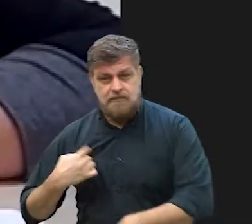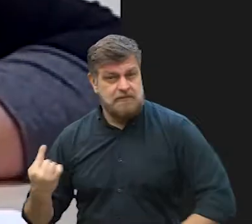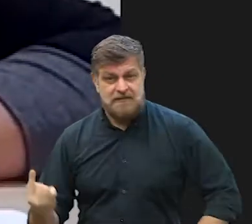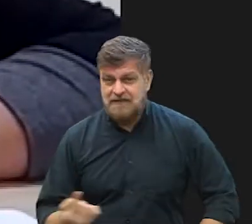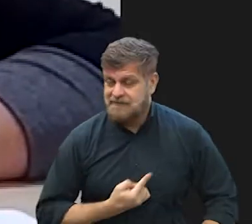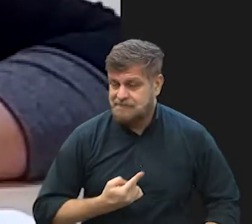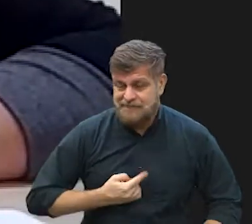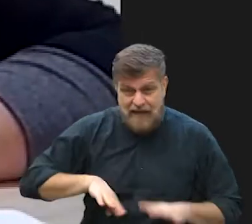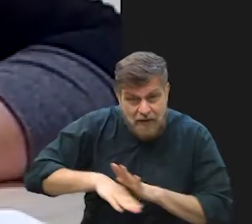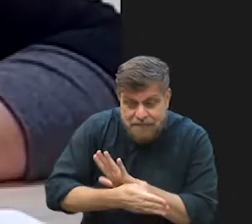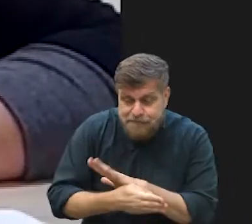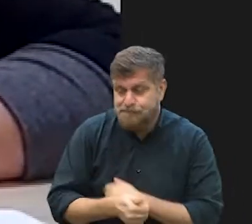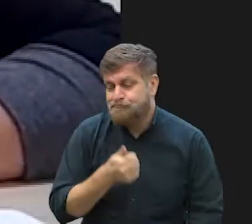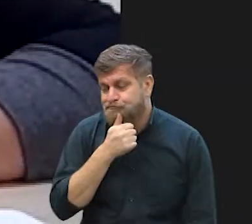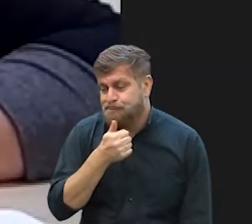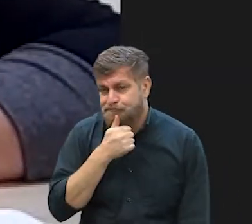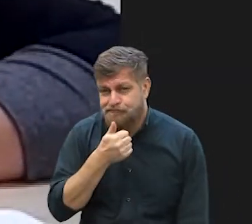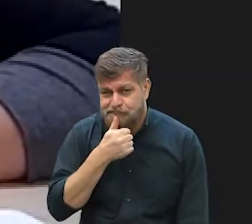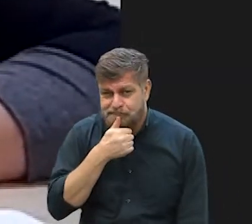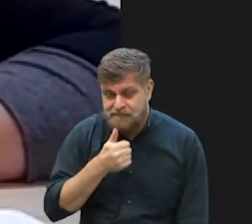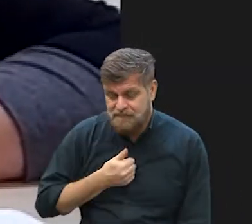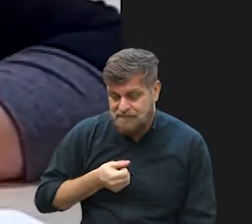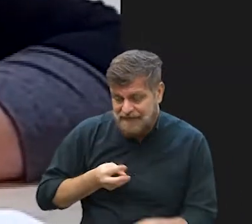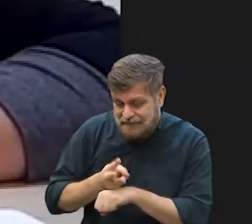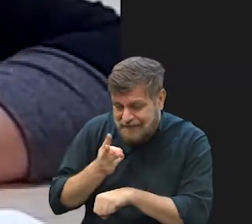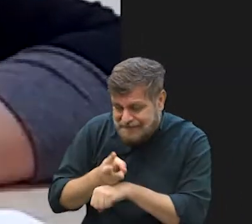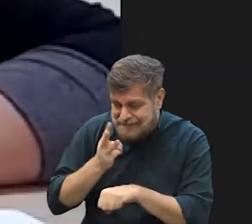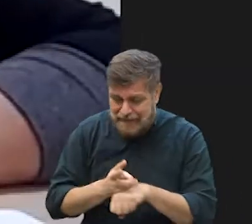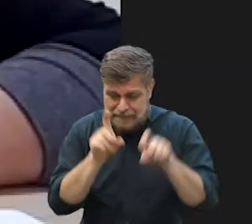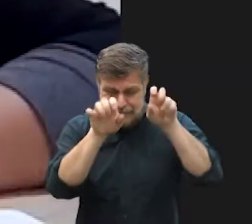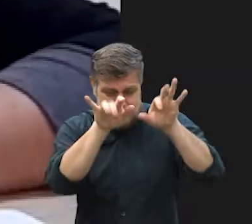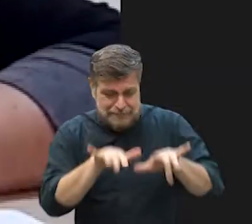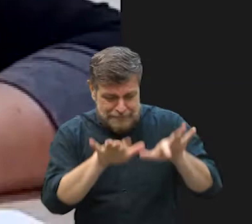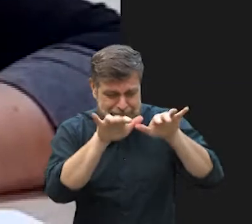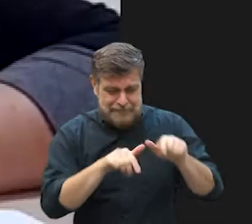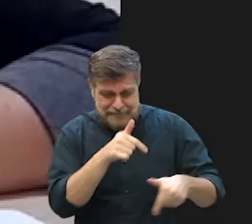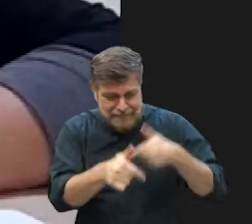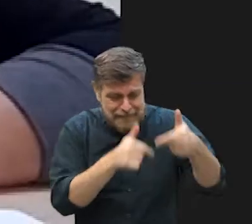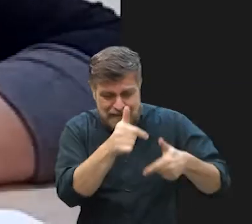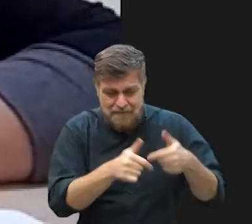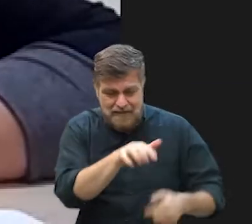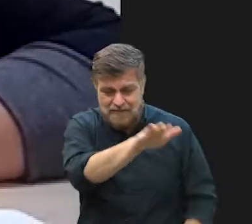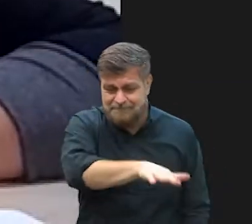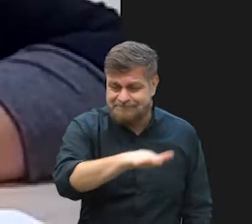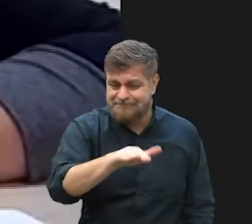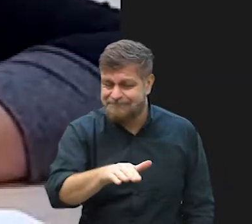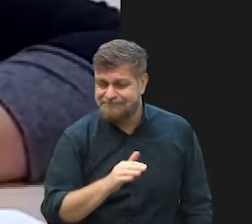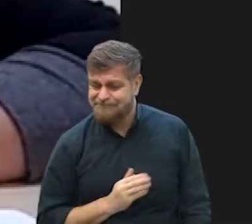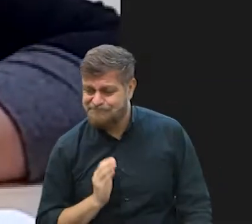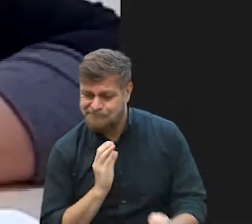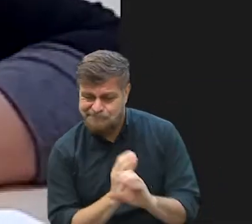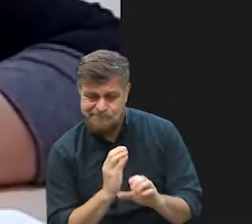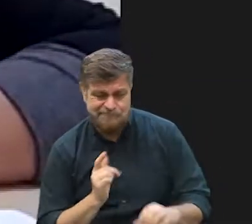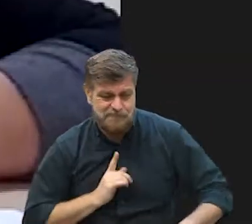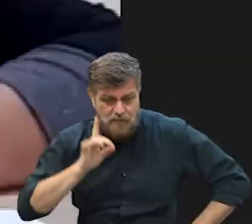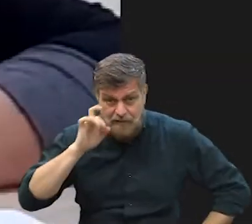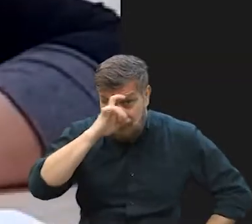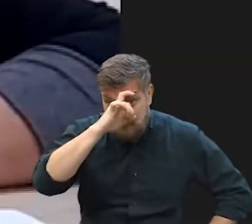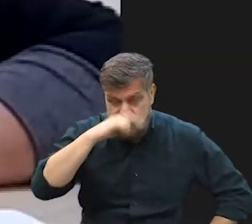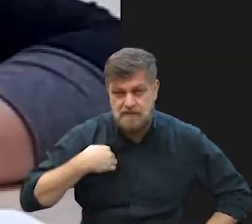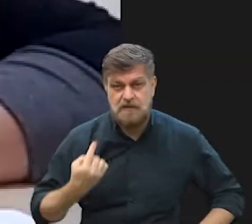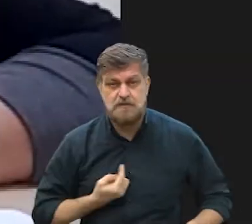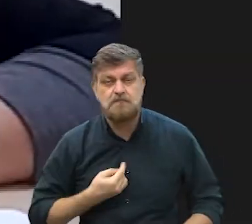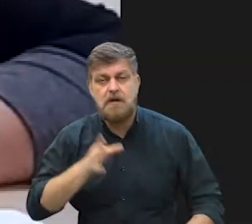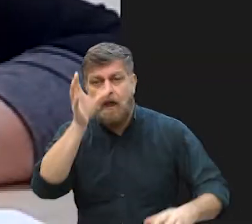estava muito habituado, né, a trabalhar no celular, no computador, assim, diretamente com as crianças. E aí até que a gente